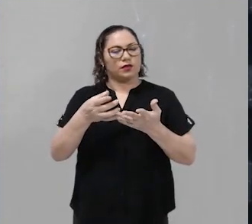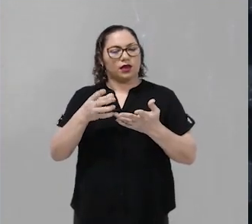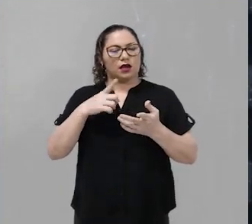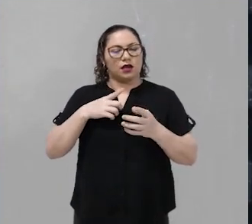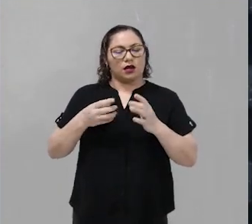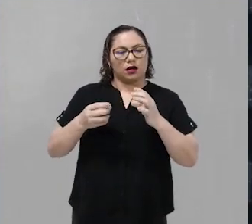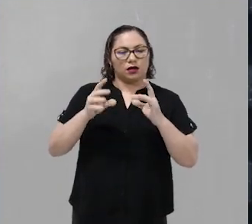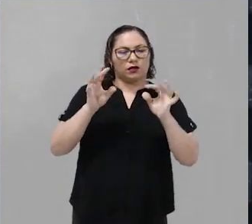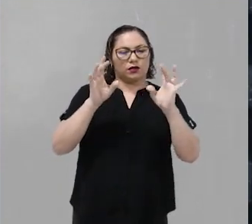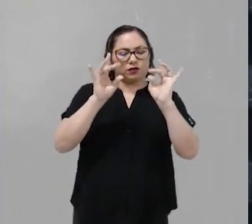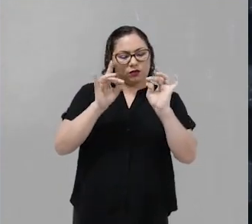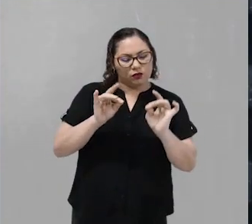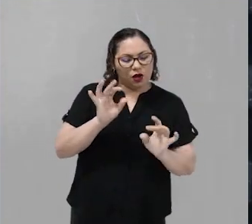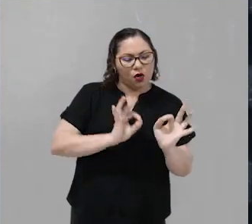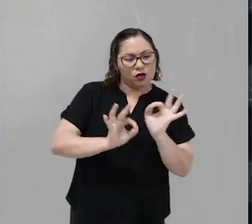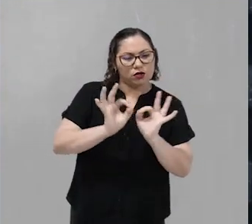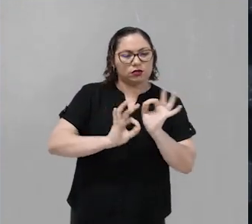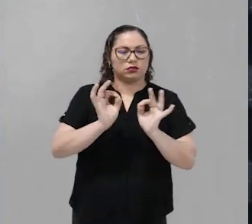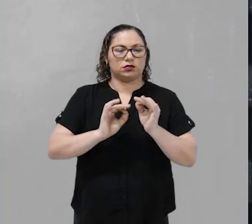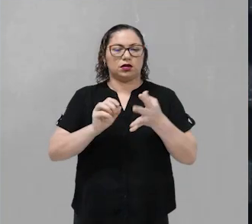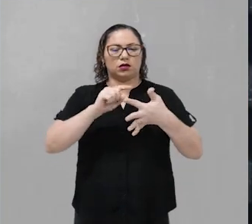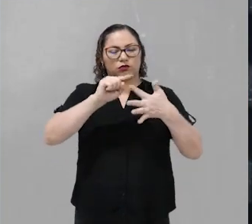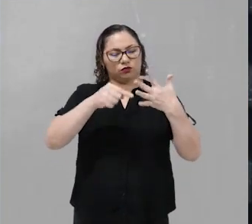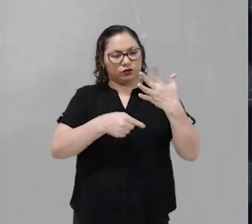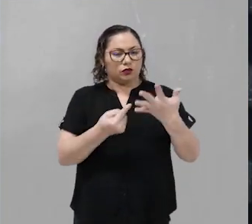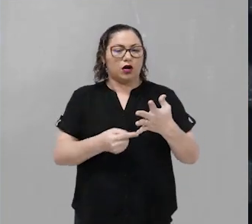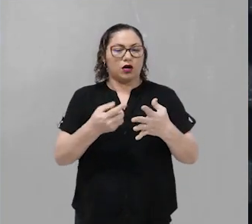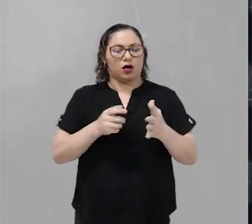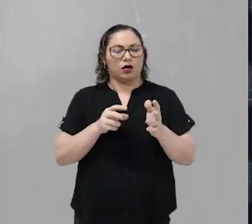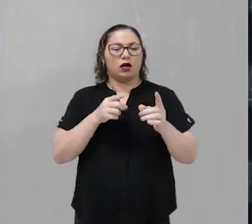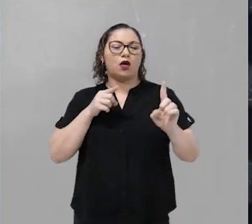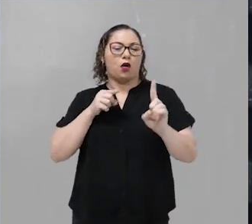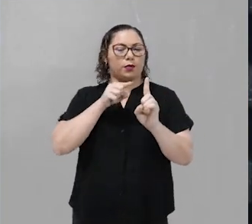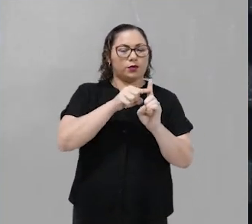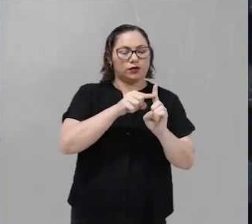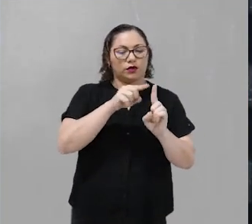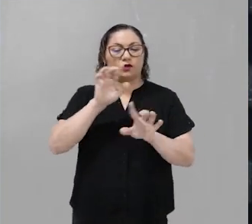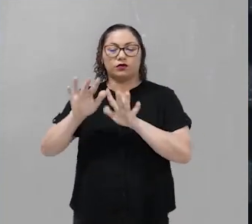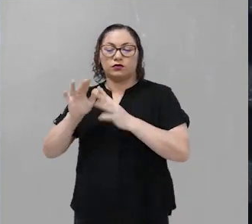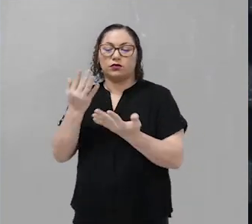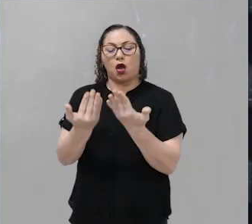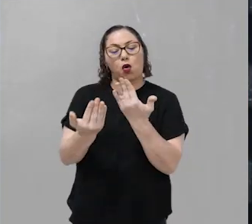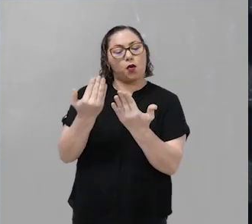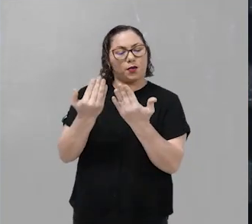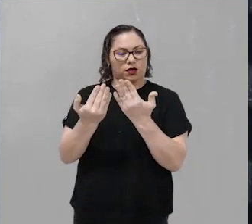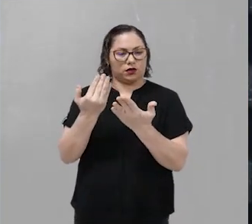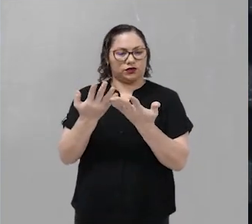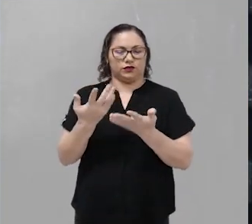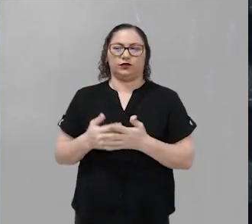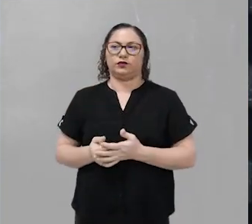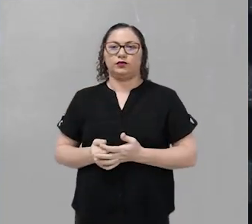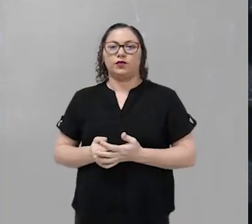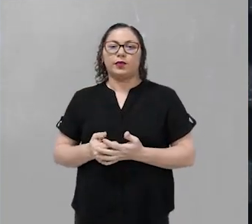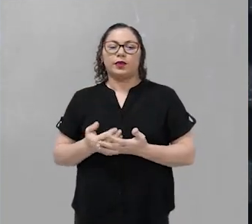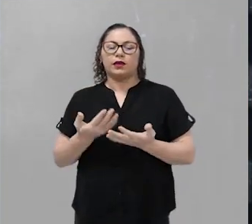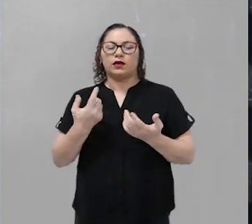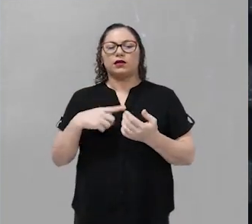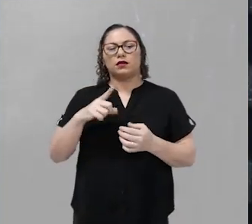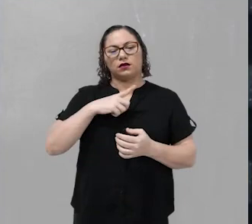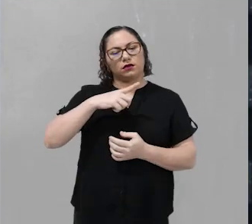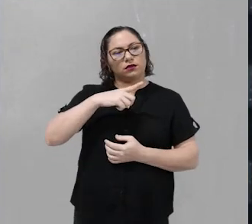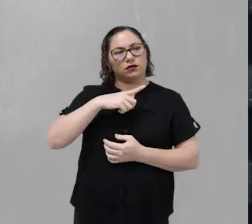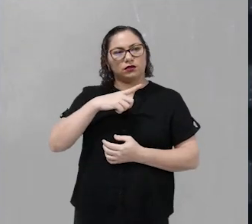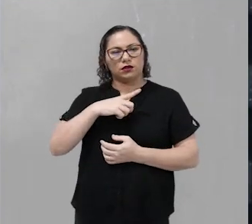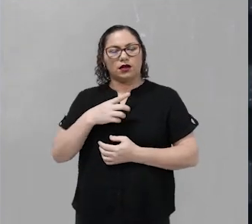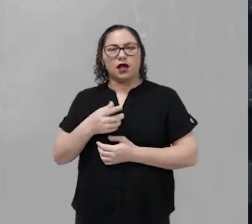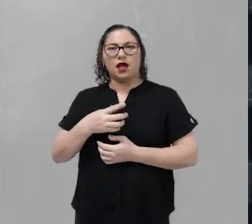objetivos e conceitos construídos com critérios que são comparativos, ok? Nesse caso, a gente constrói a noção